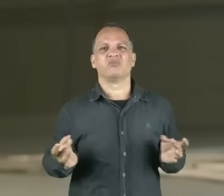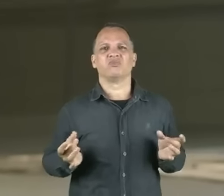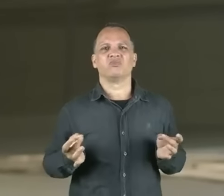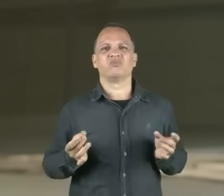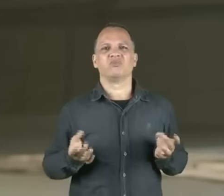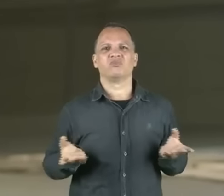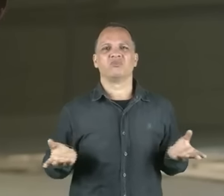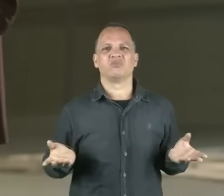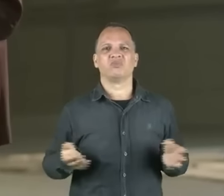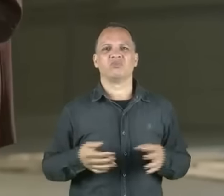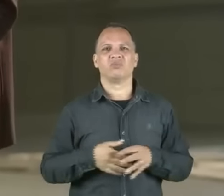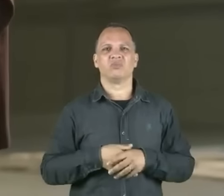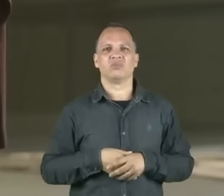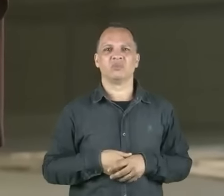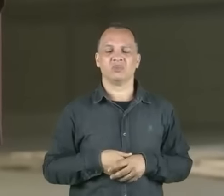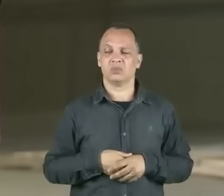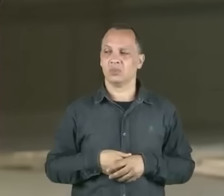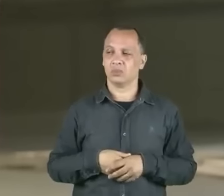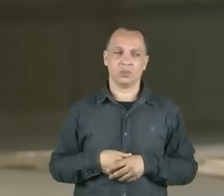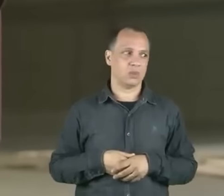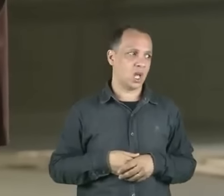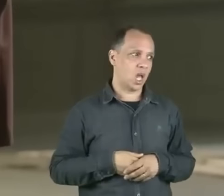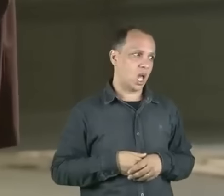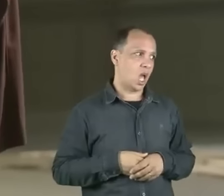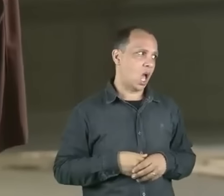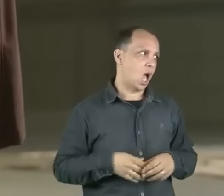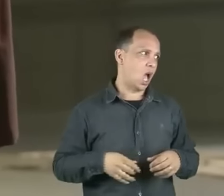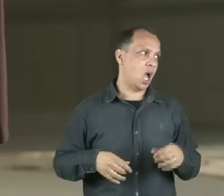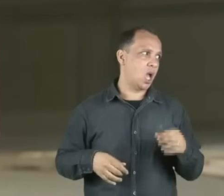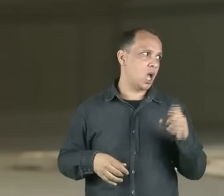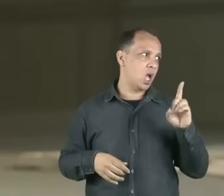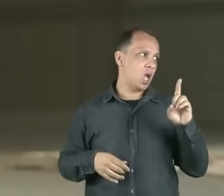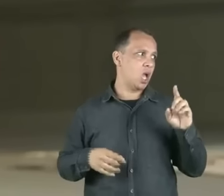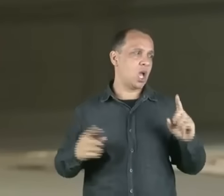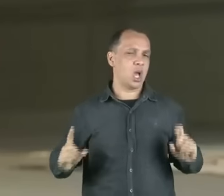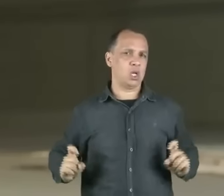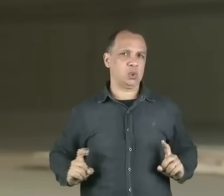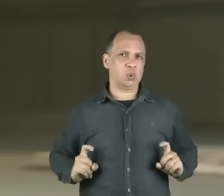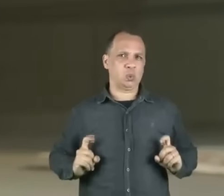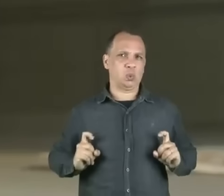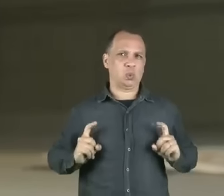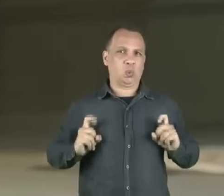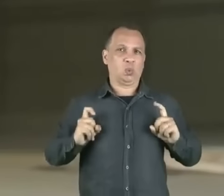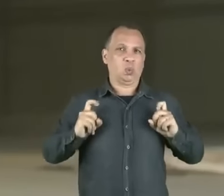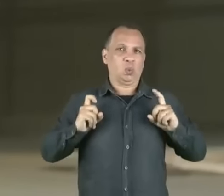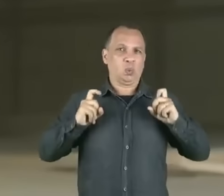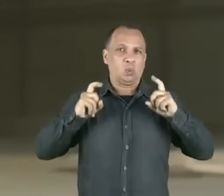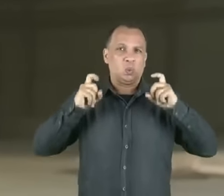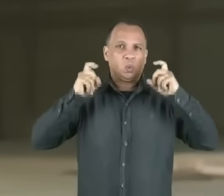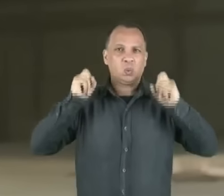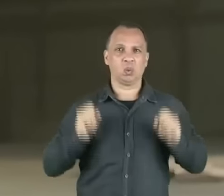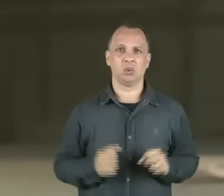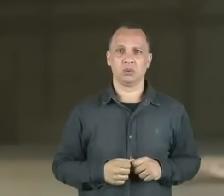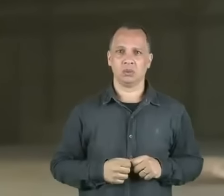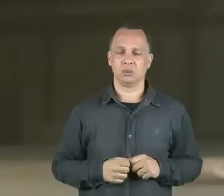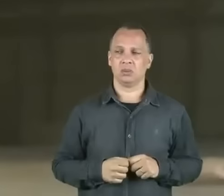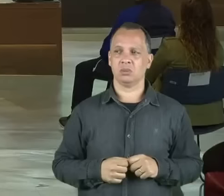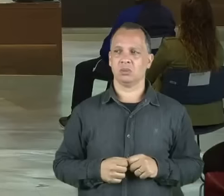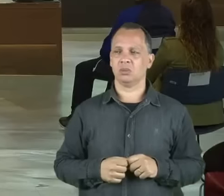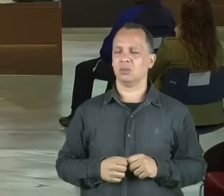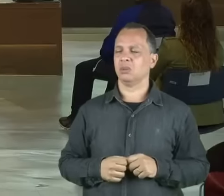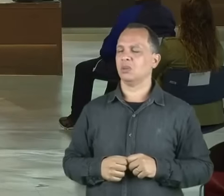bom E como eu posso ajudar você Oi e ele me disse a Deus desapareceu Oi